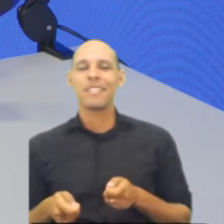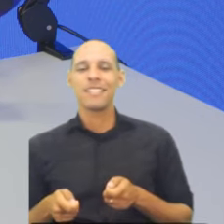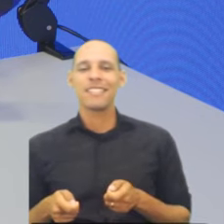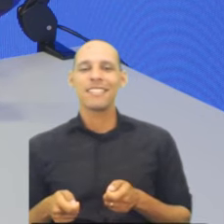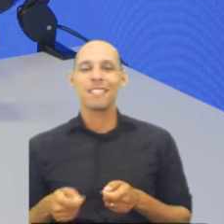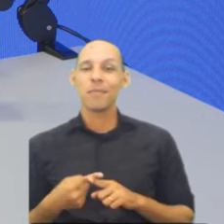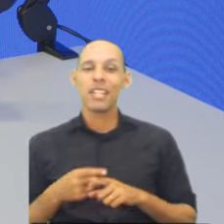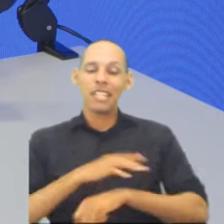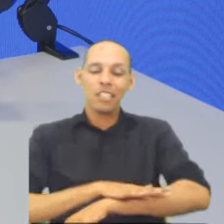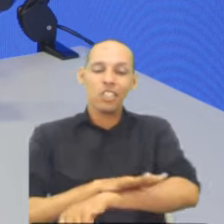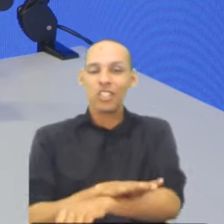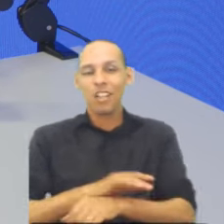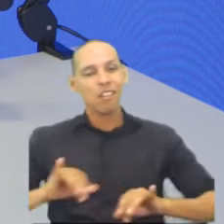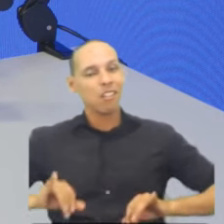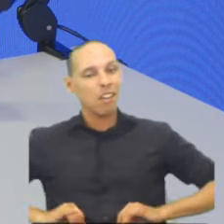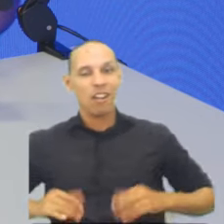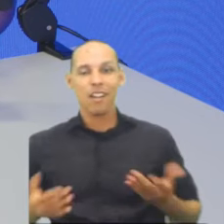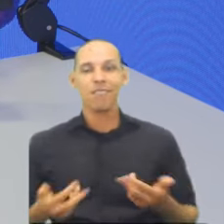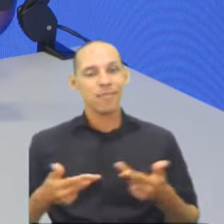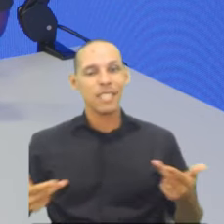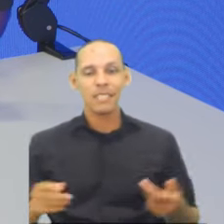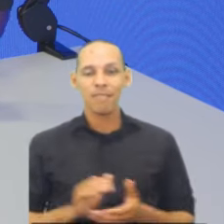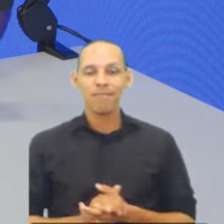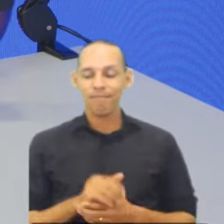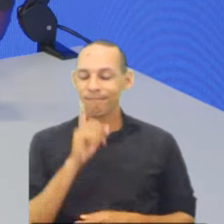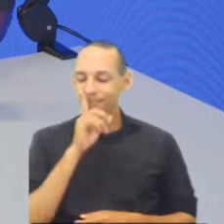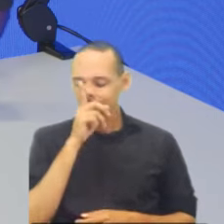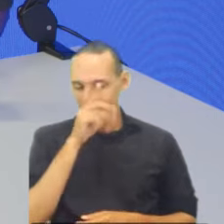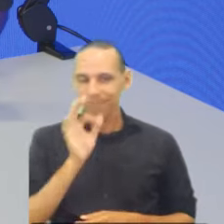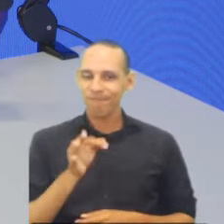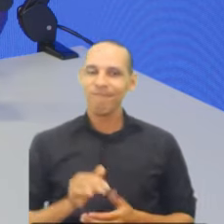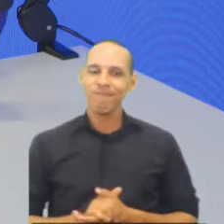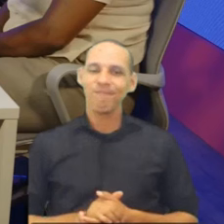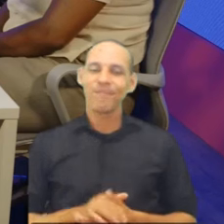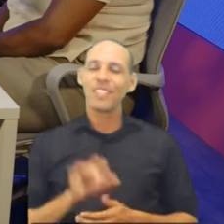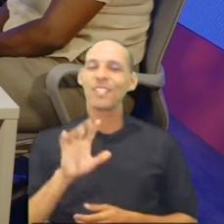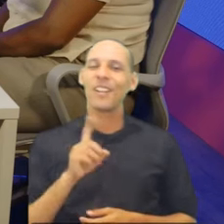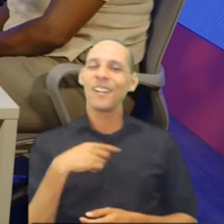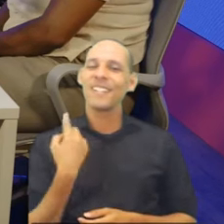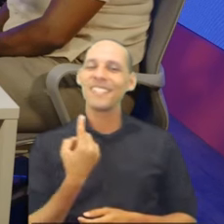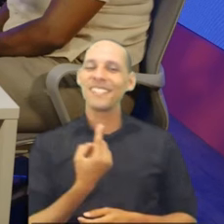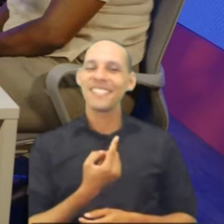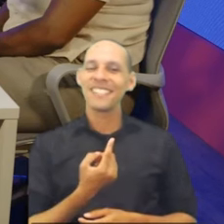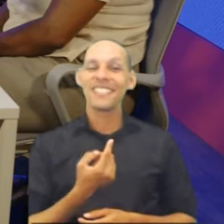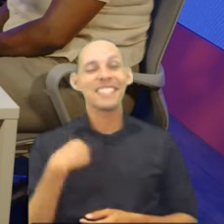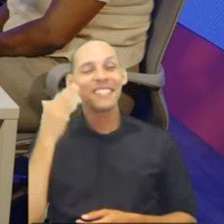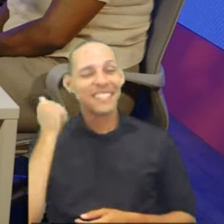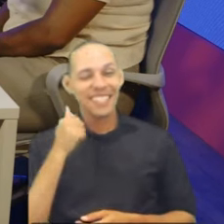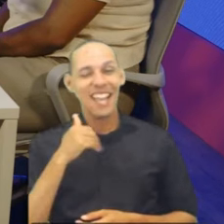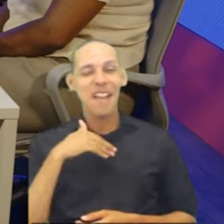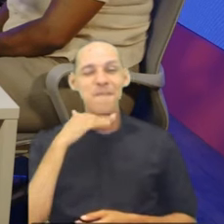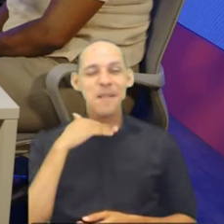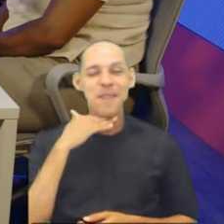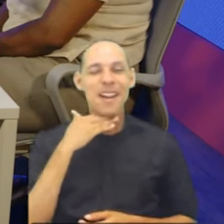posicionar na hora que tá sofrendo racismo e ainda tem quebra só pra gente é eu sei que